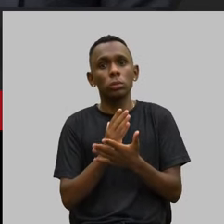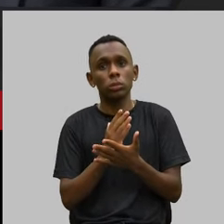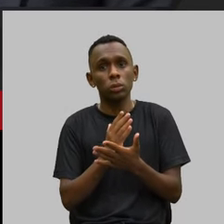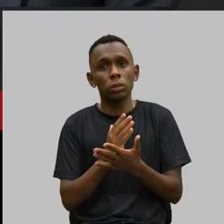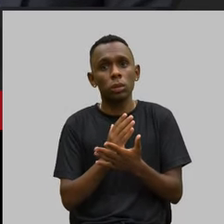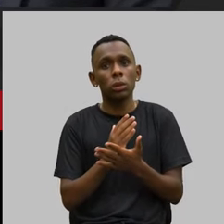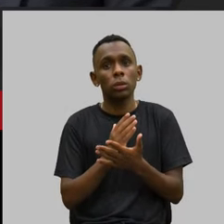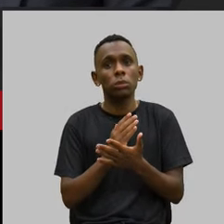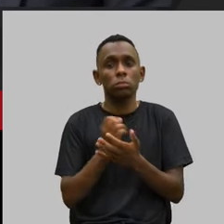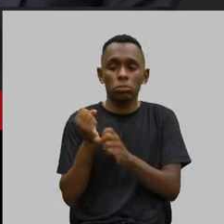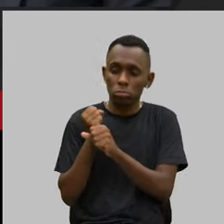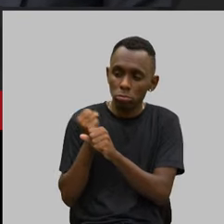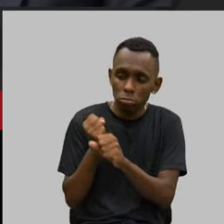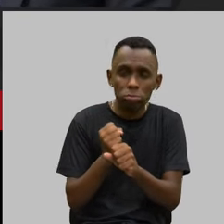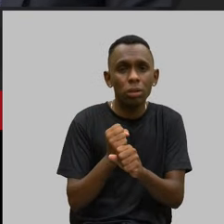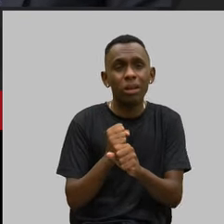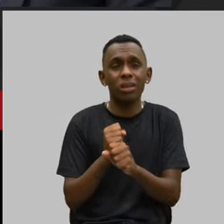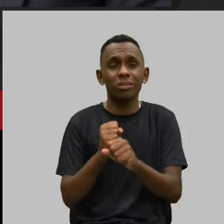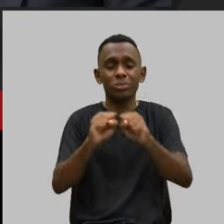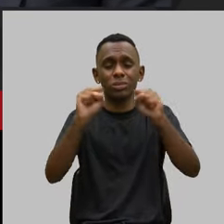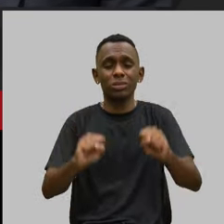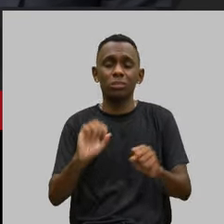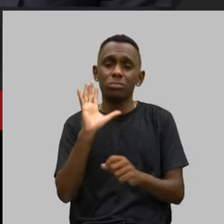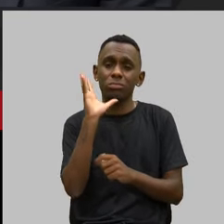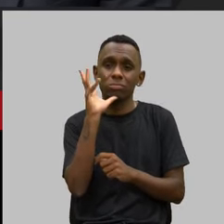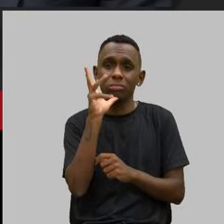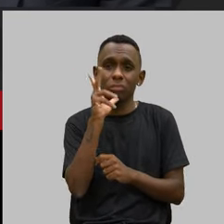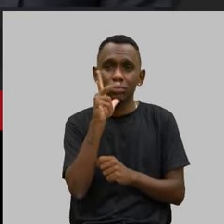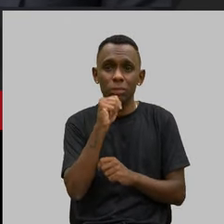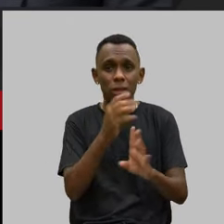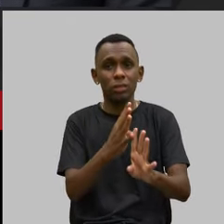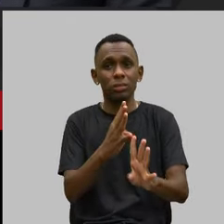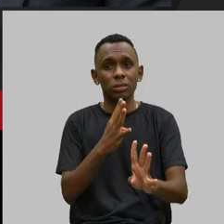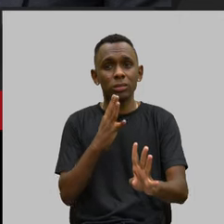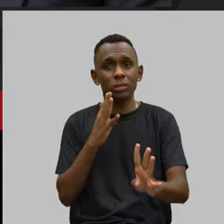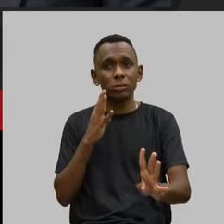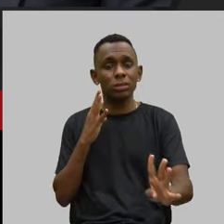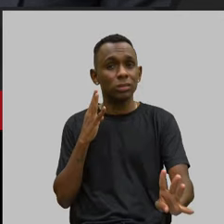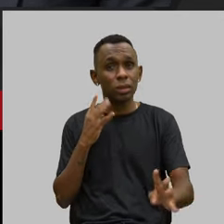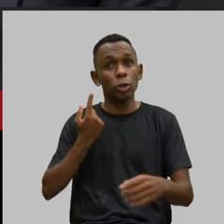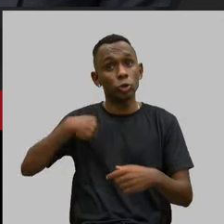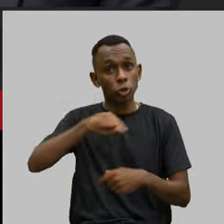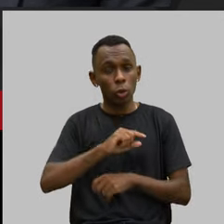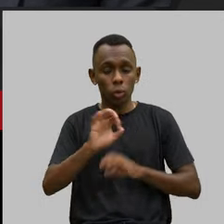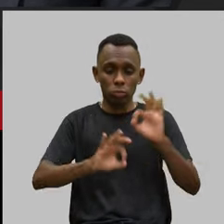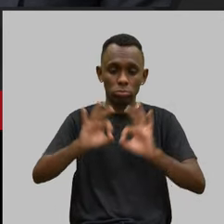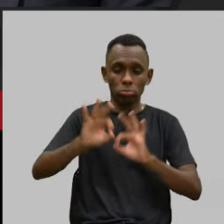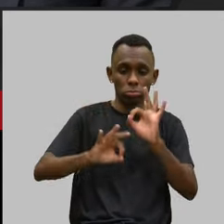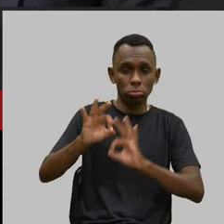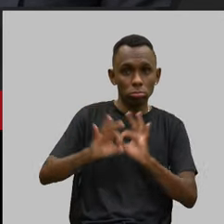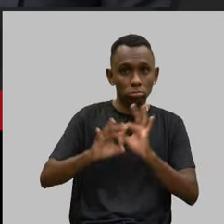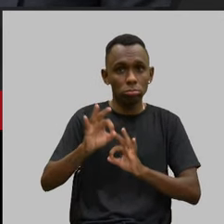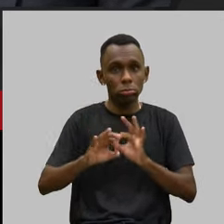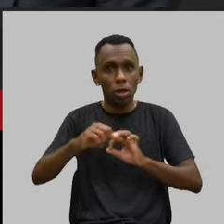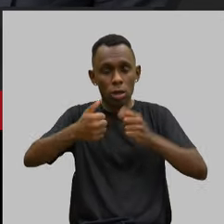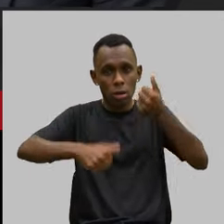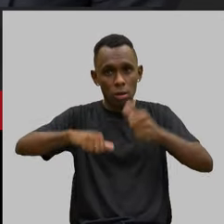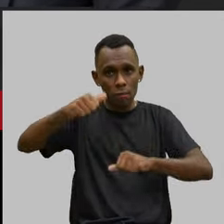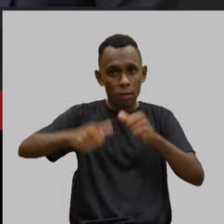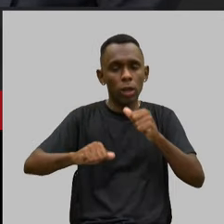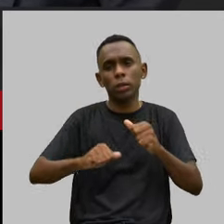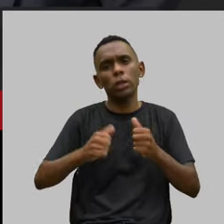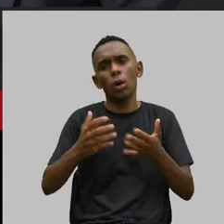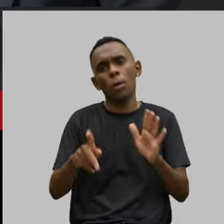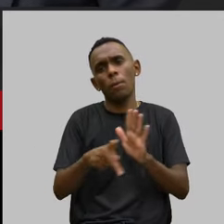itcd era um Sistema lento de filas longas nós revisamos completamente os esse a a forma